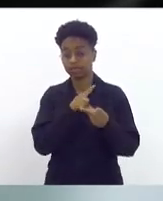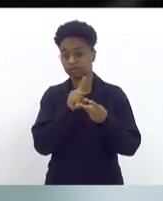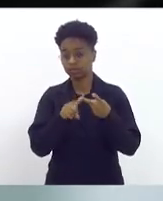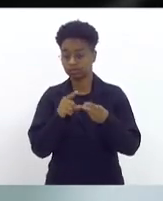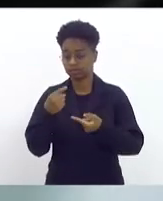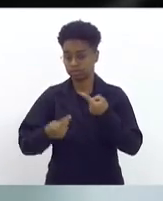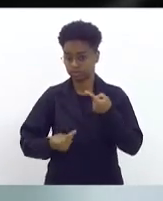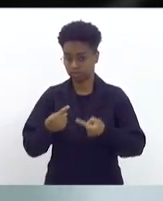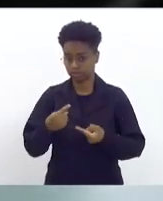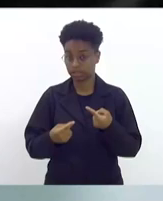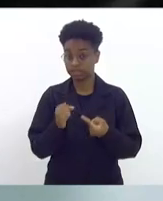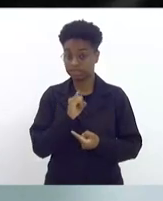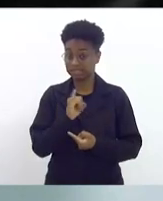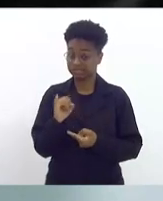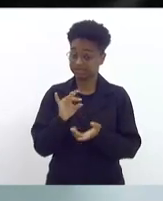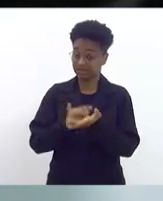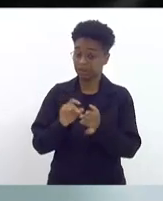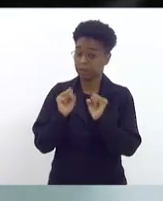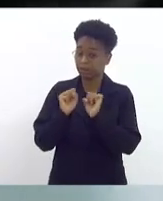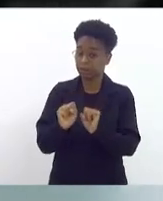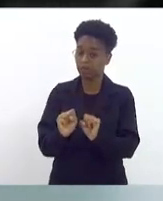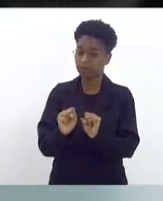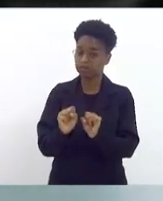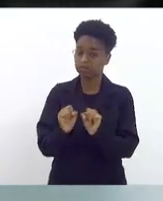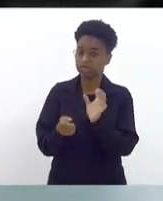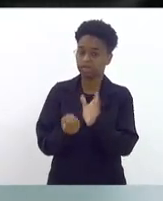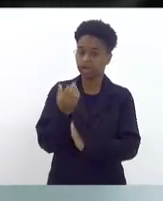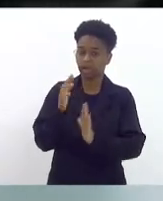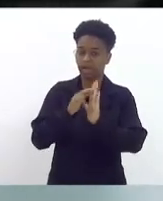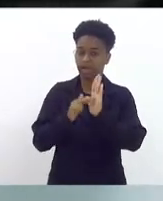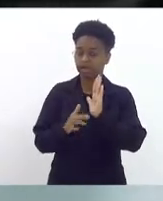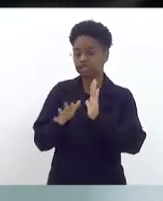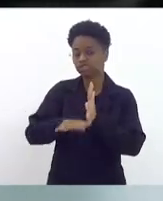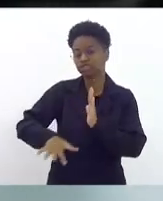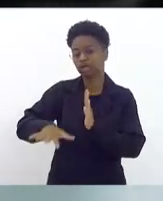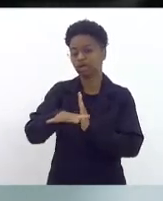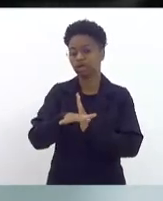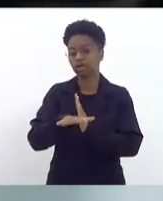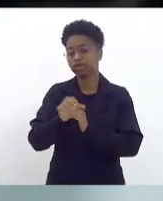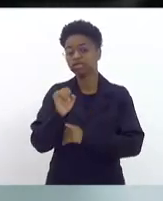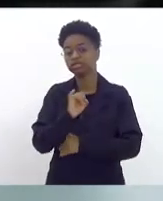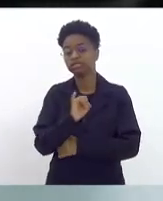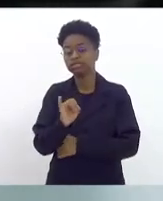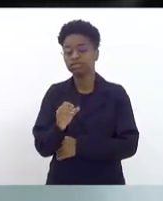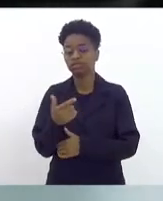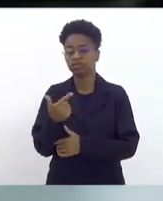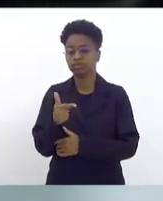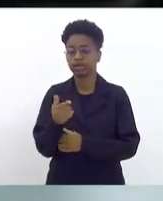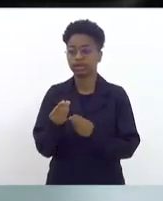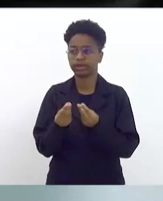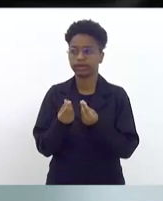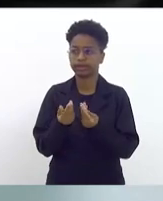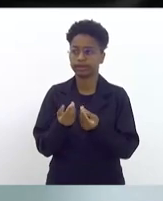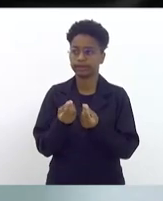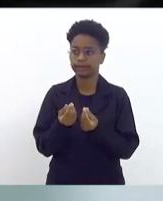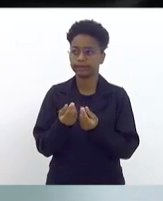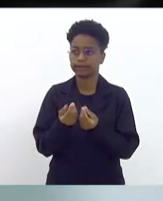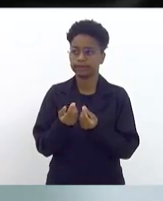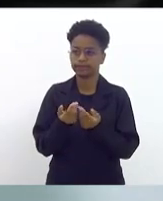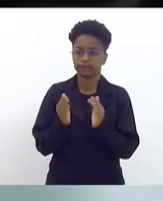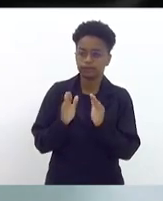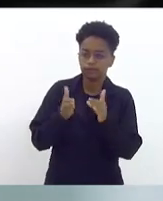debate que é o debate se a gente pode estabelecer parâmetros Gerais que não incidem sobre a prática